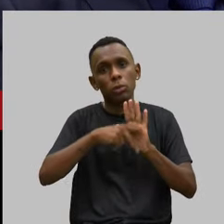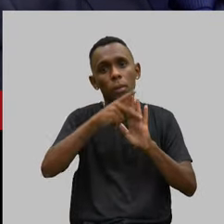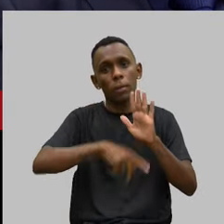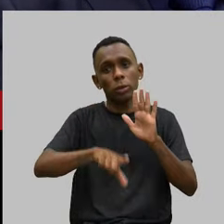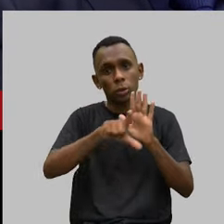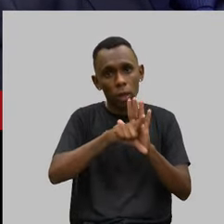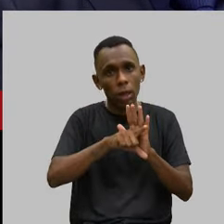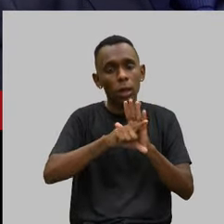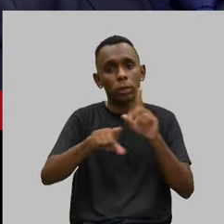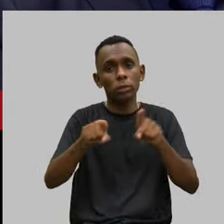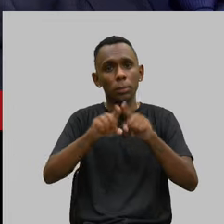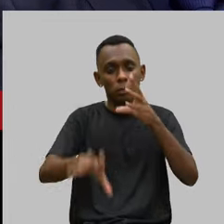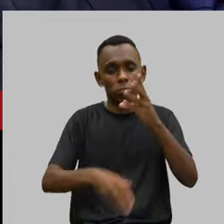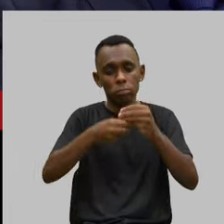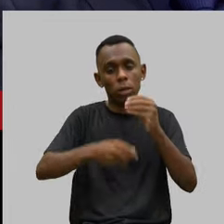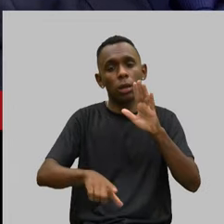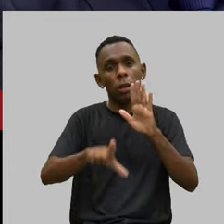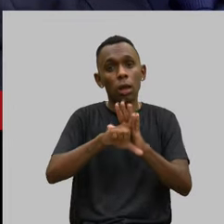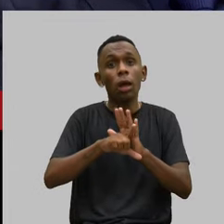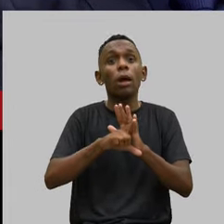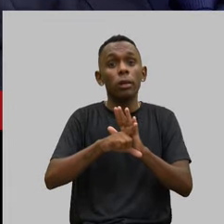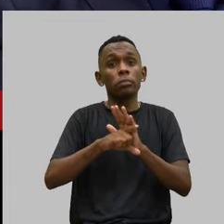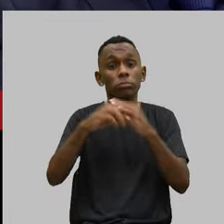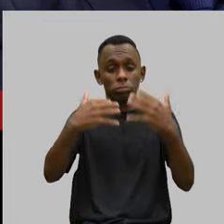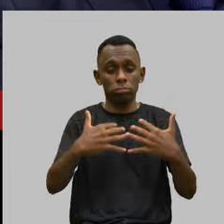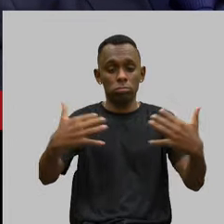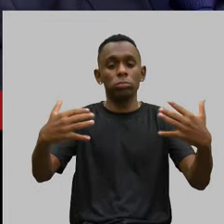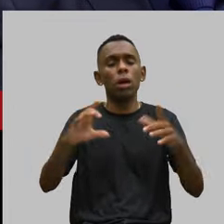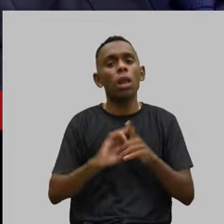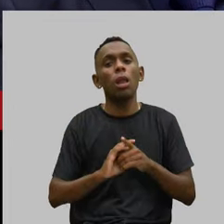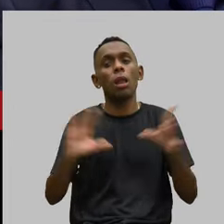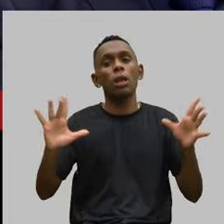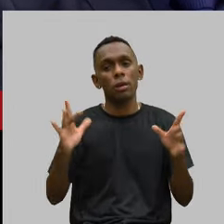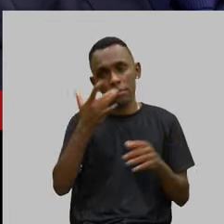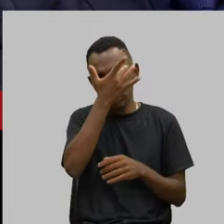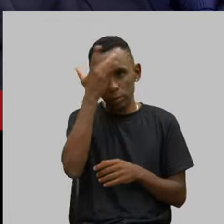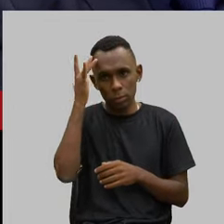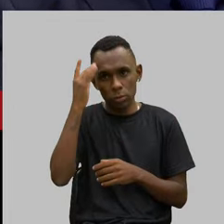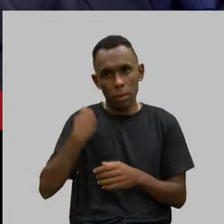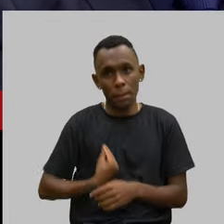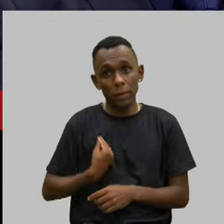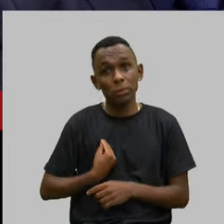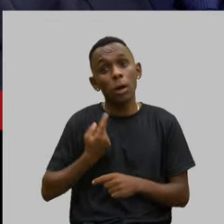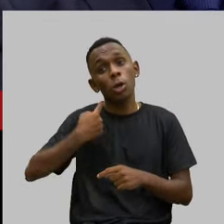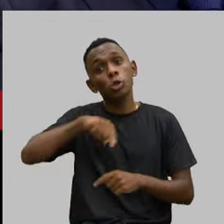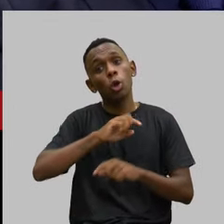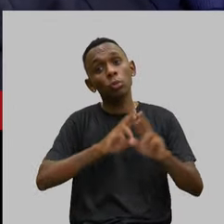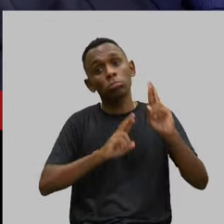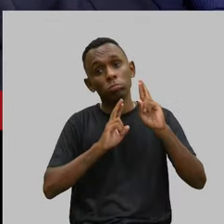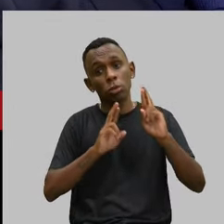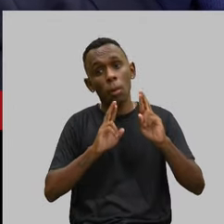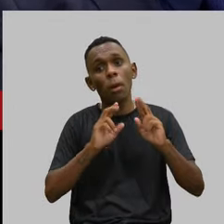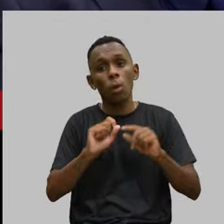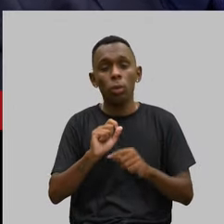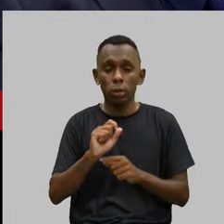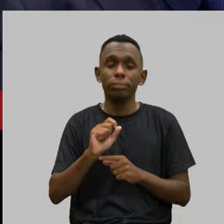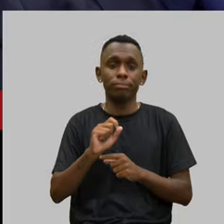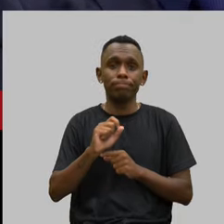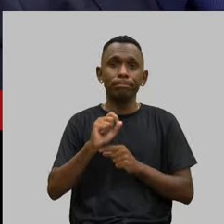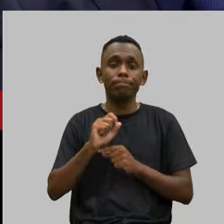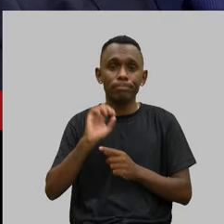emendas e no plenário também aberto a toda a população e a gente espera ver realmente